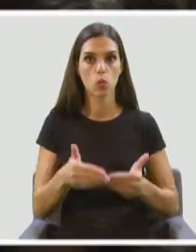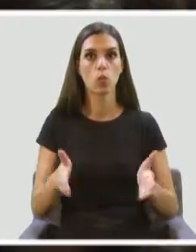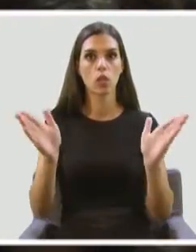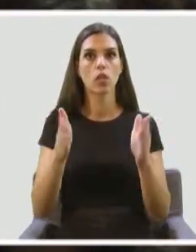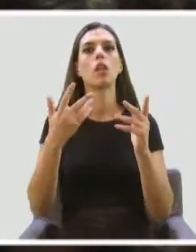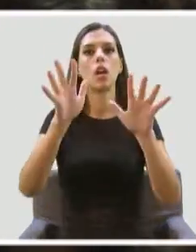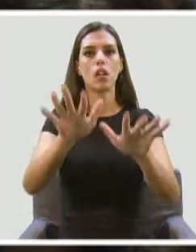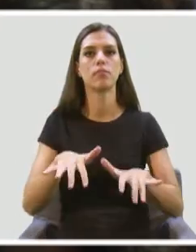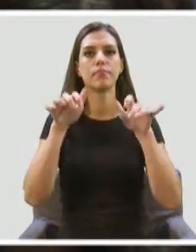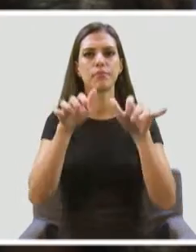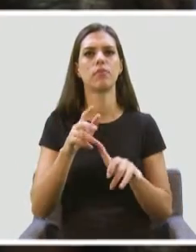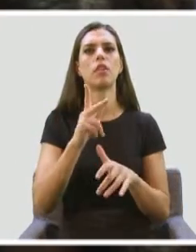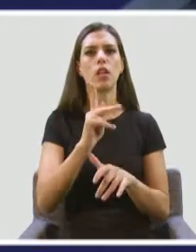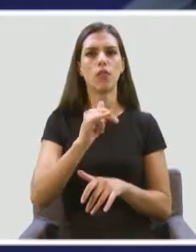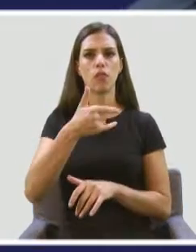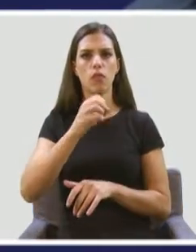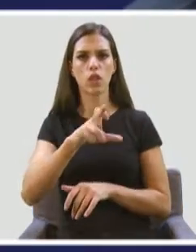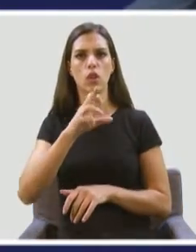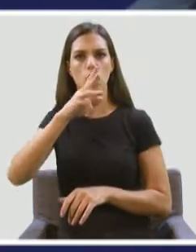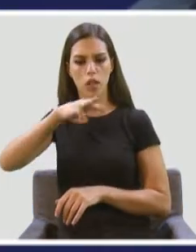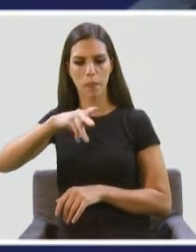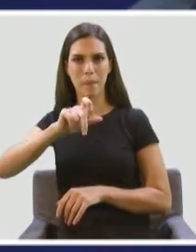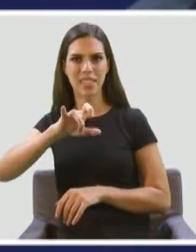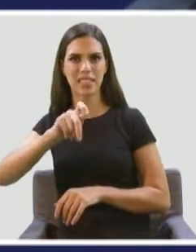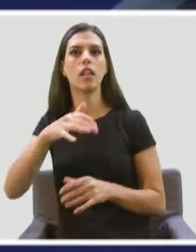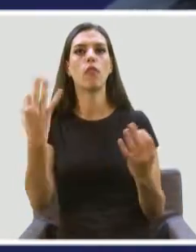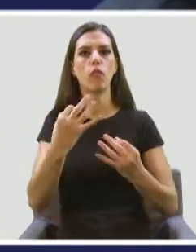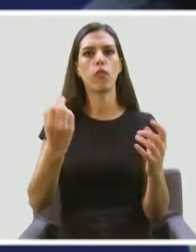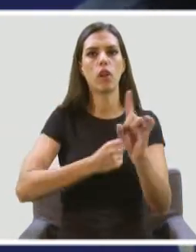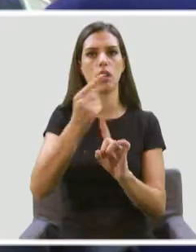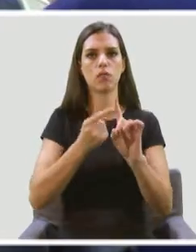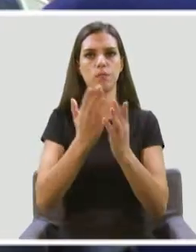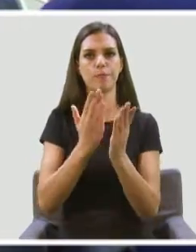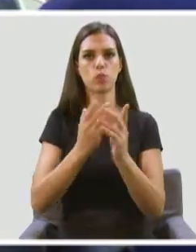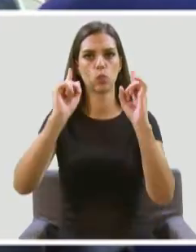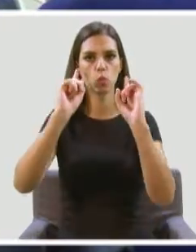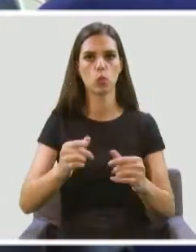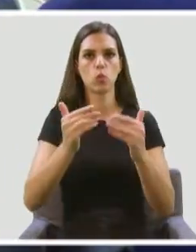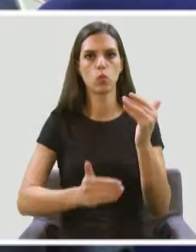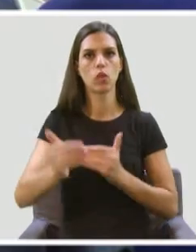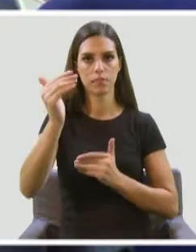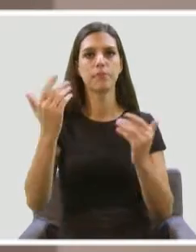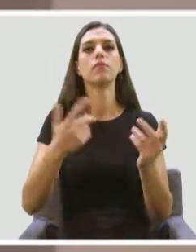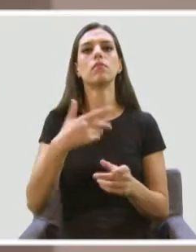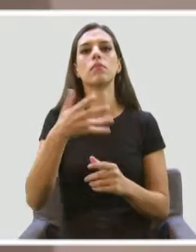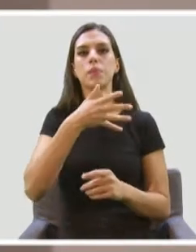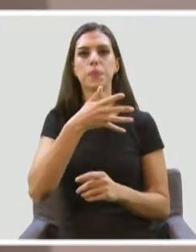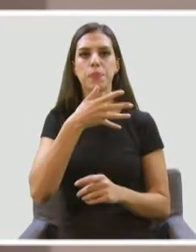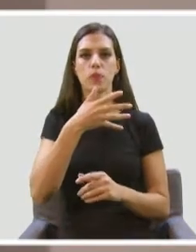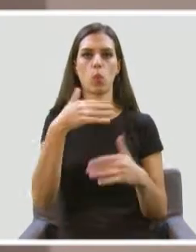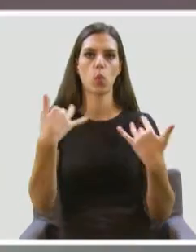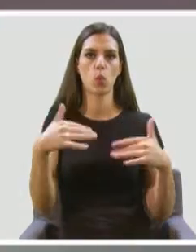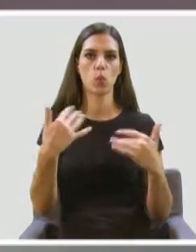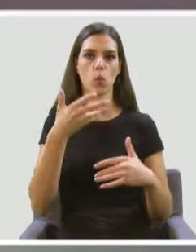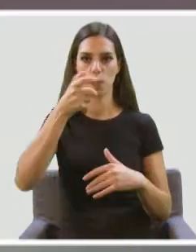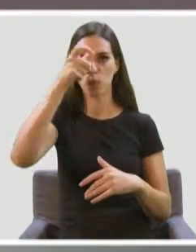sessão de abertura, sucedida no Auditório Vítor Macieira, marca o início do ano letivo na Escola Superior de Comunicação Social. Com um painel de